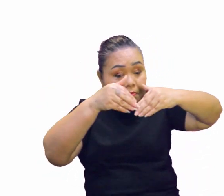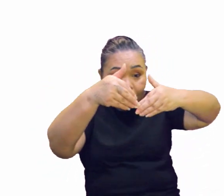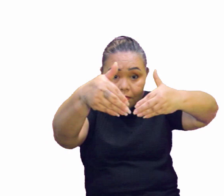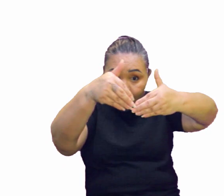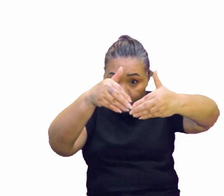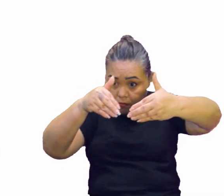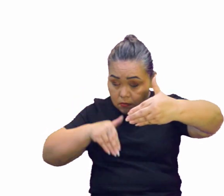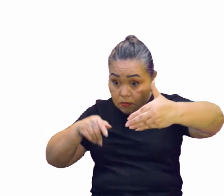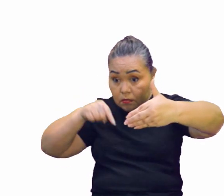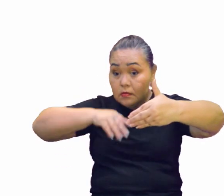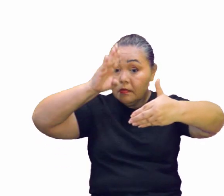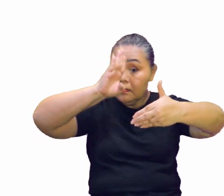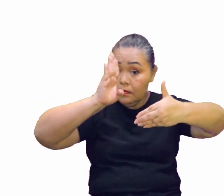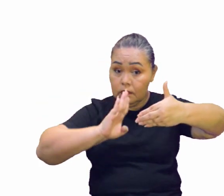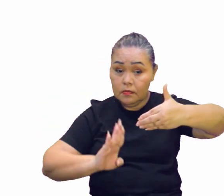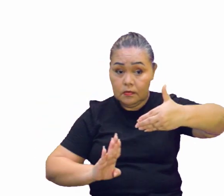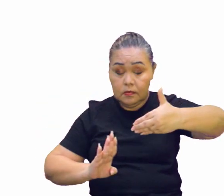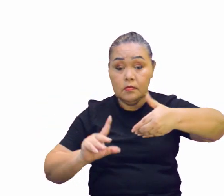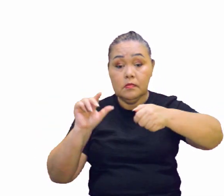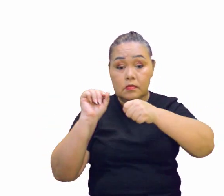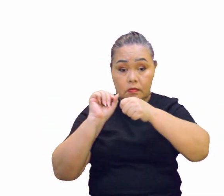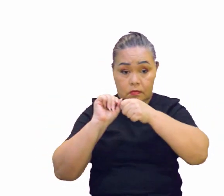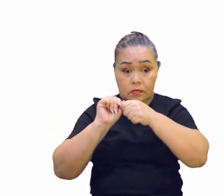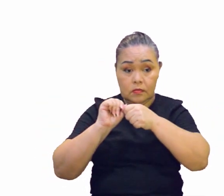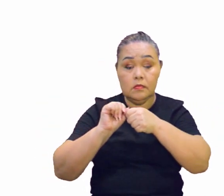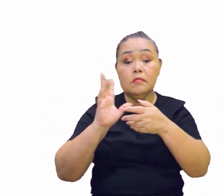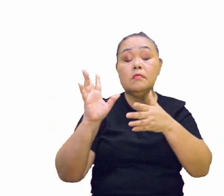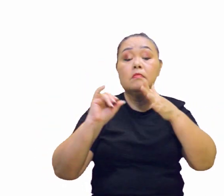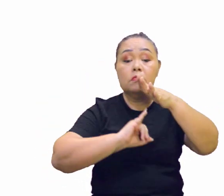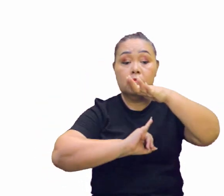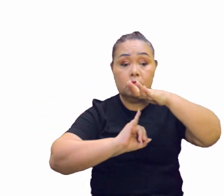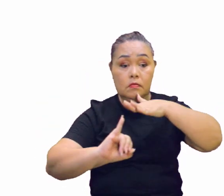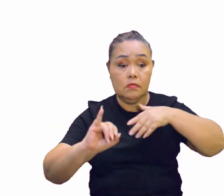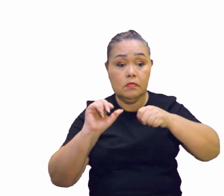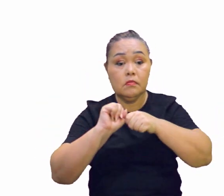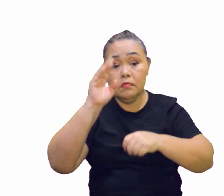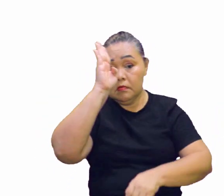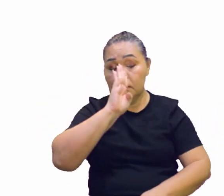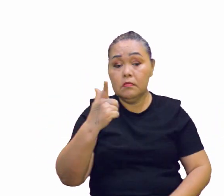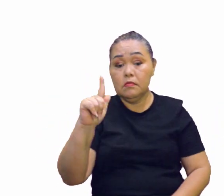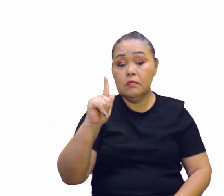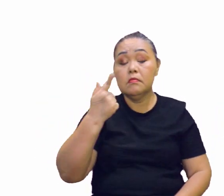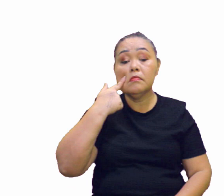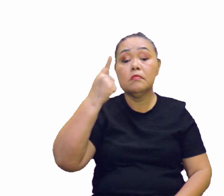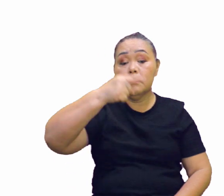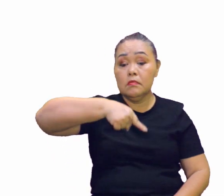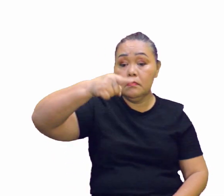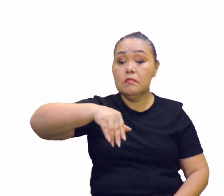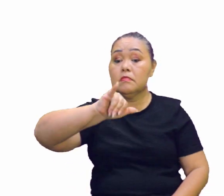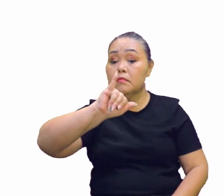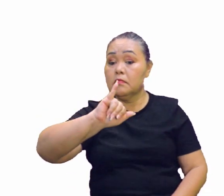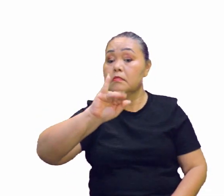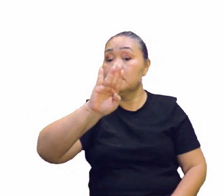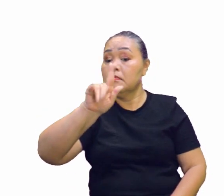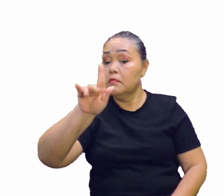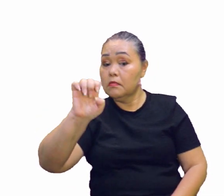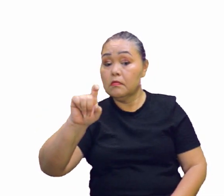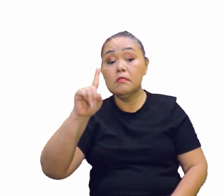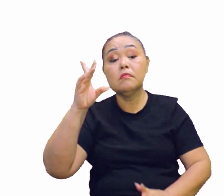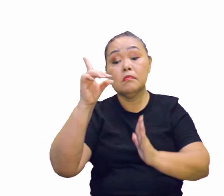E aqui no Brasil, que foi feito pelo Instituto Brasileiro de Geografia e Estatística, na década de